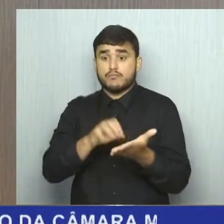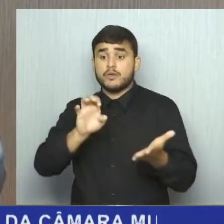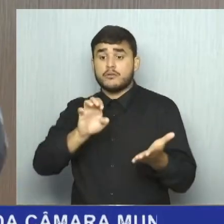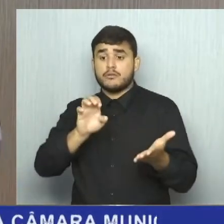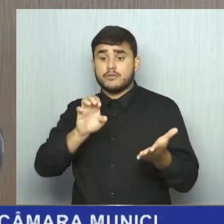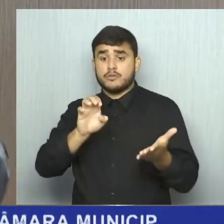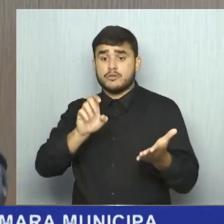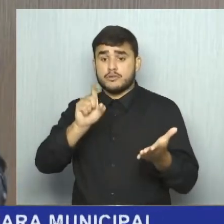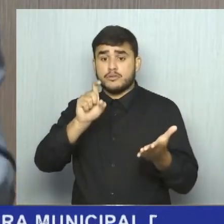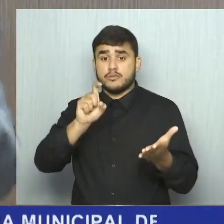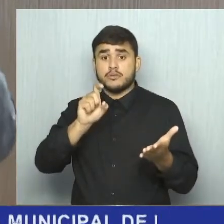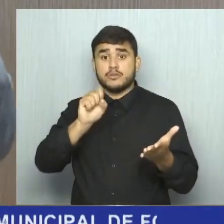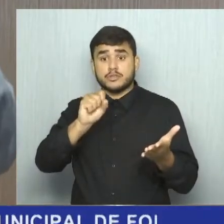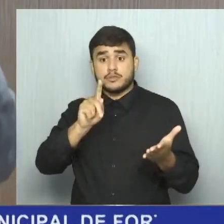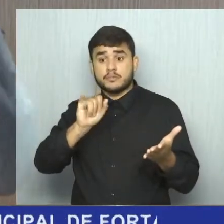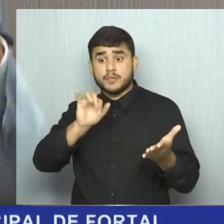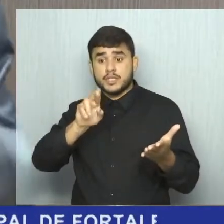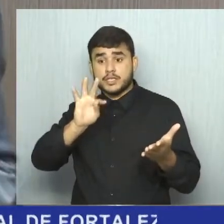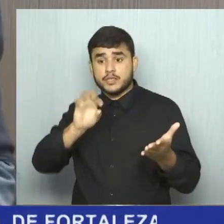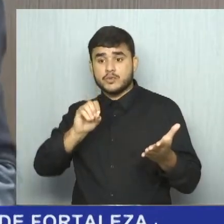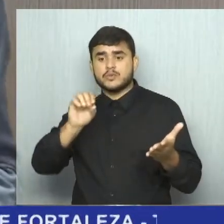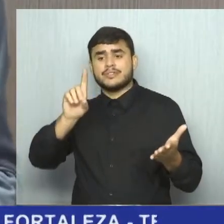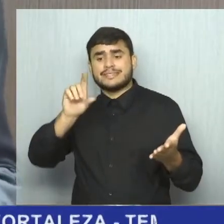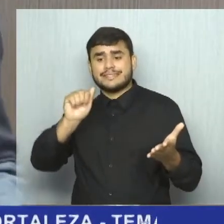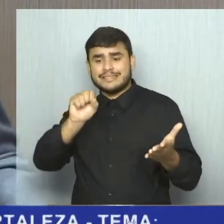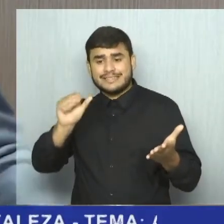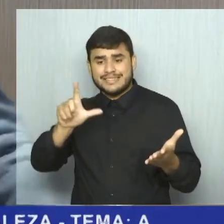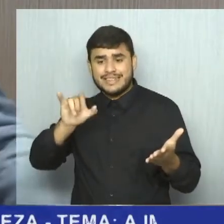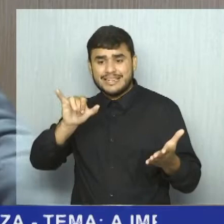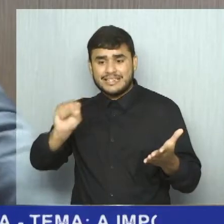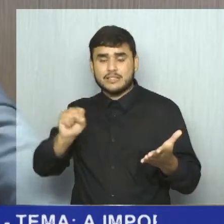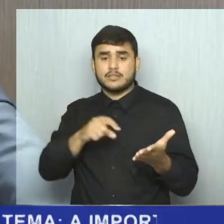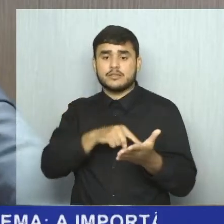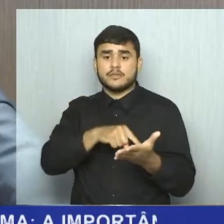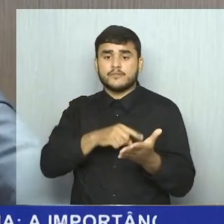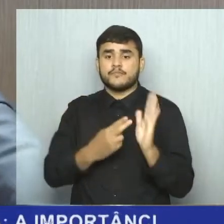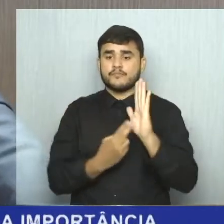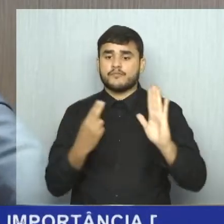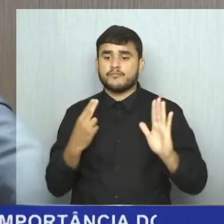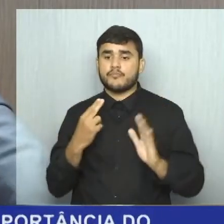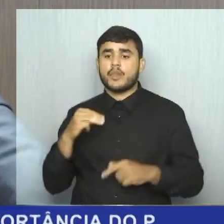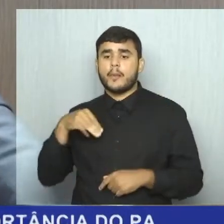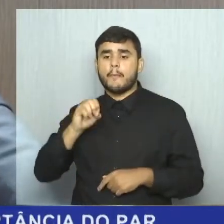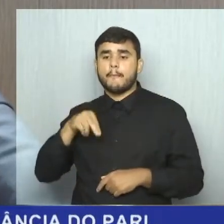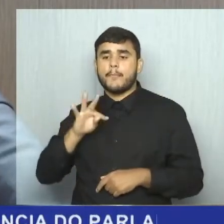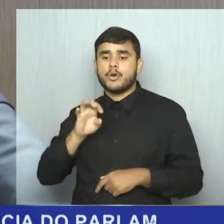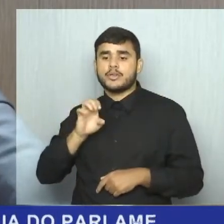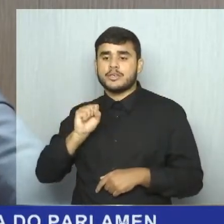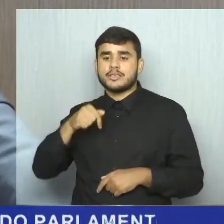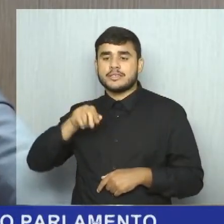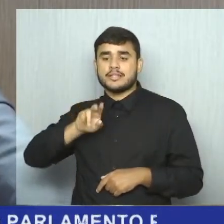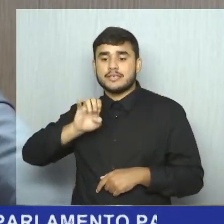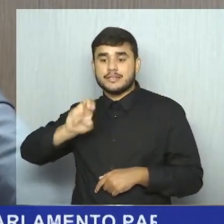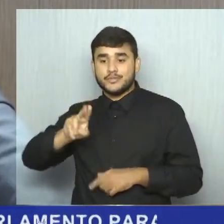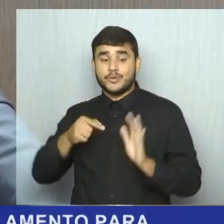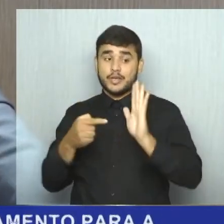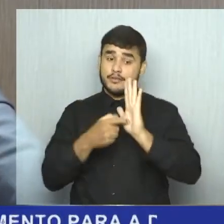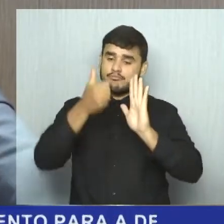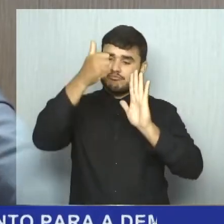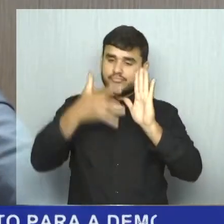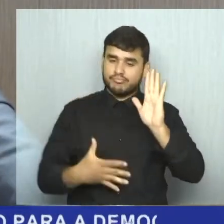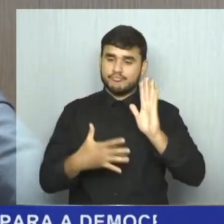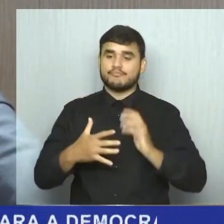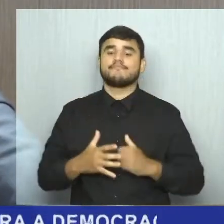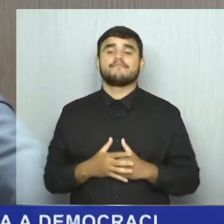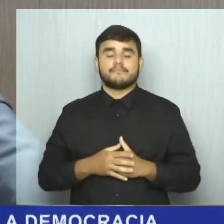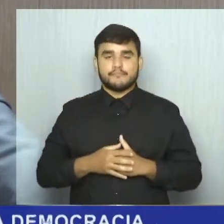reside essa sistematização, essa engenharia de um francês chamado Montesquieu. Bom, de lá para cá, meu